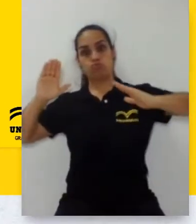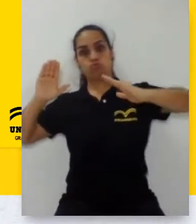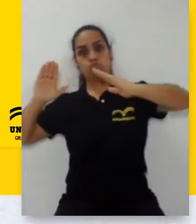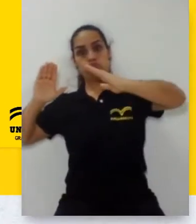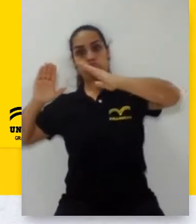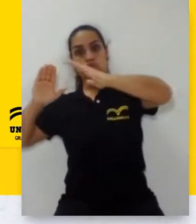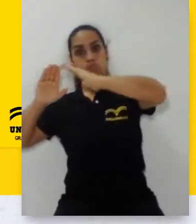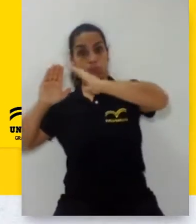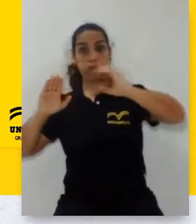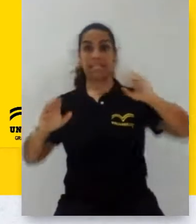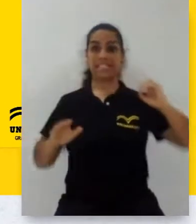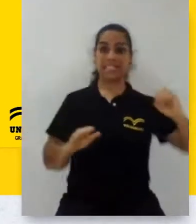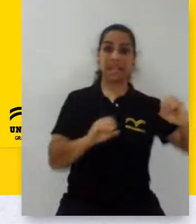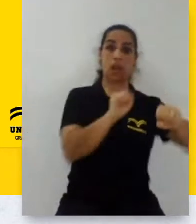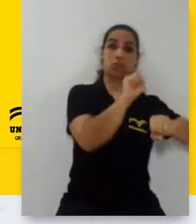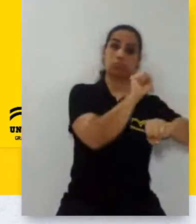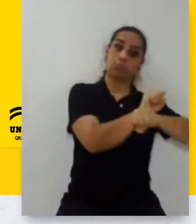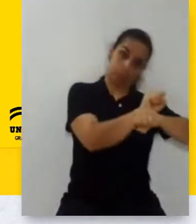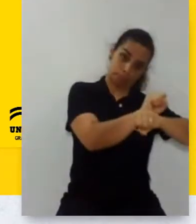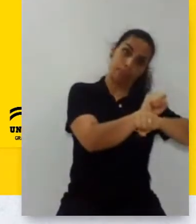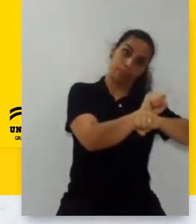pior esforço que você vai sentir na tua vida.